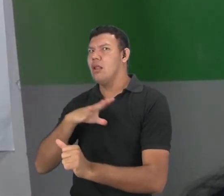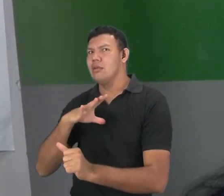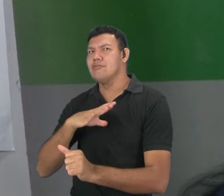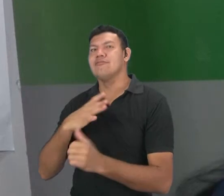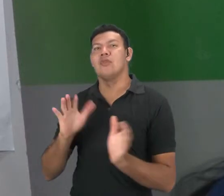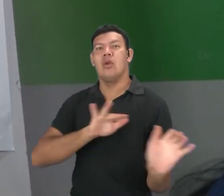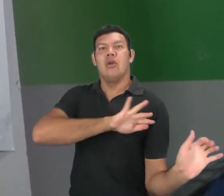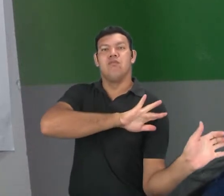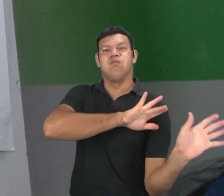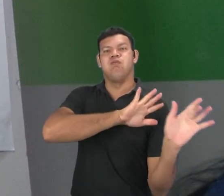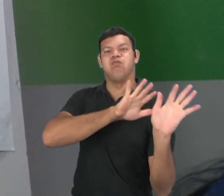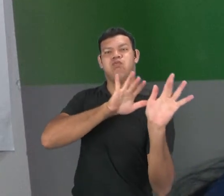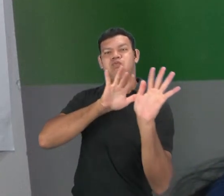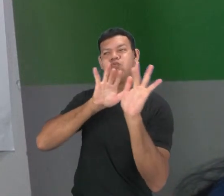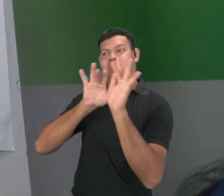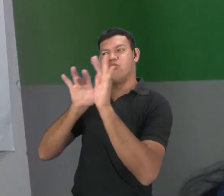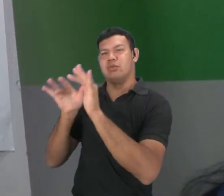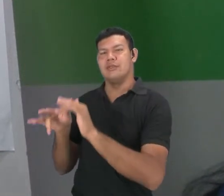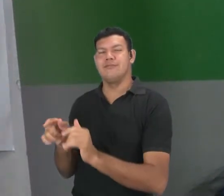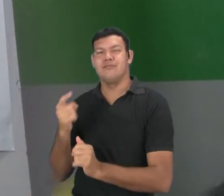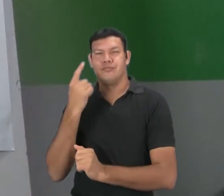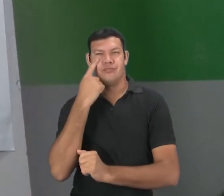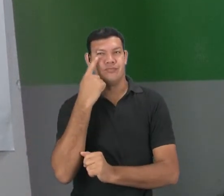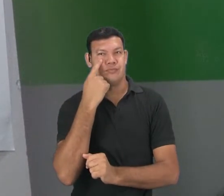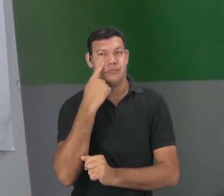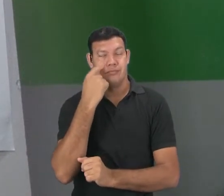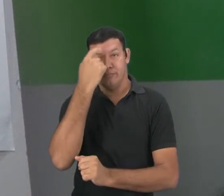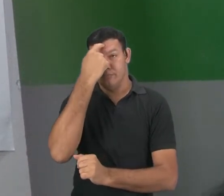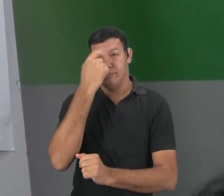ó, as casas, se você ver na imagem, ó,